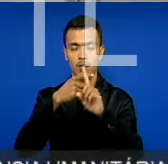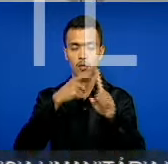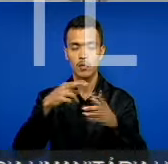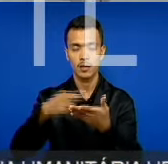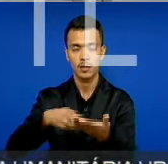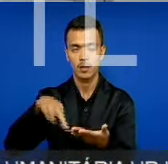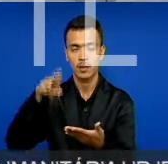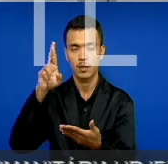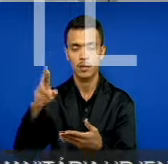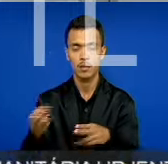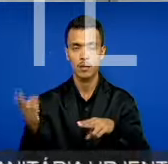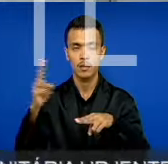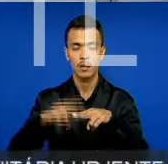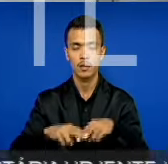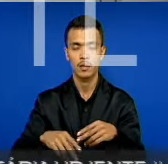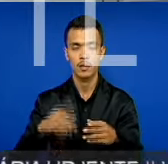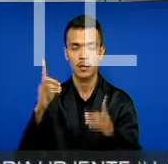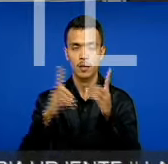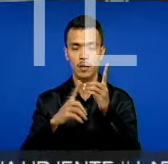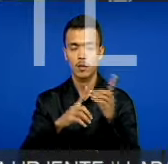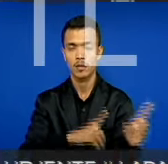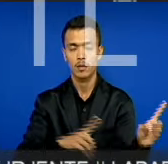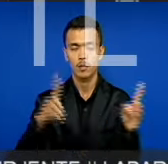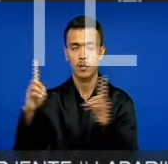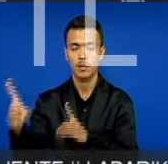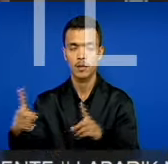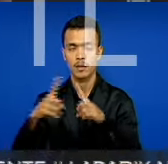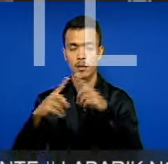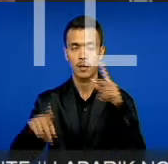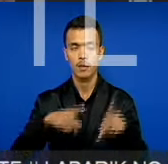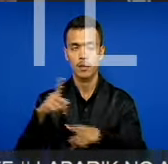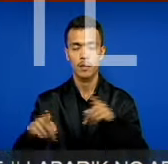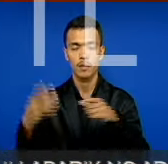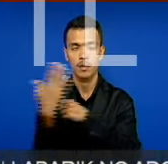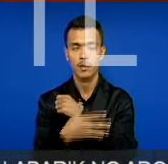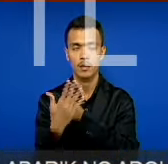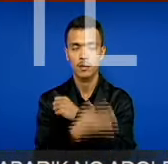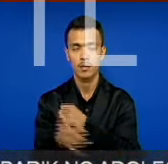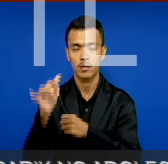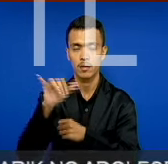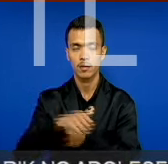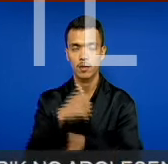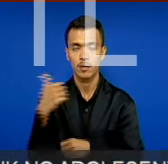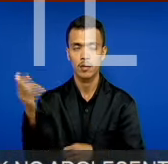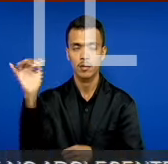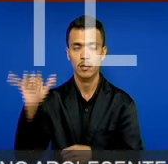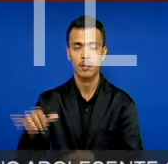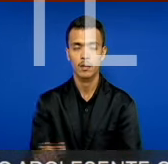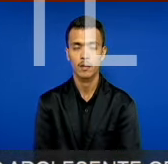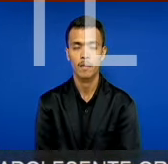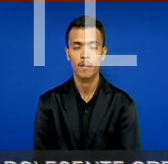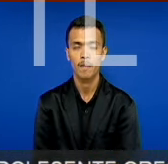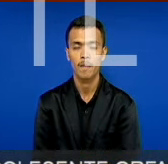visto, extensão visto, no aplicação visto para cidadão estrangeiro, Sira. Receita, Estado neve serviço